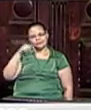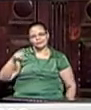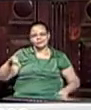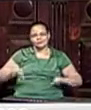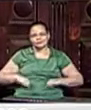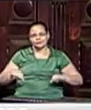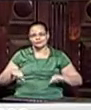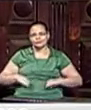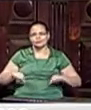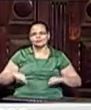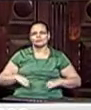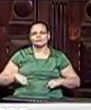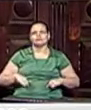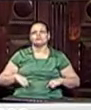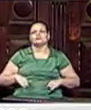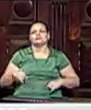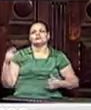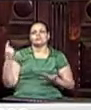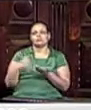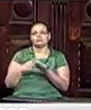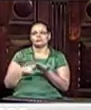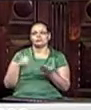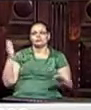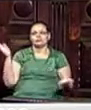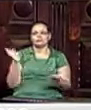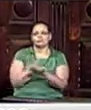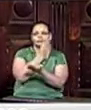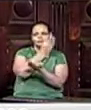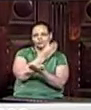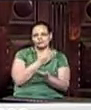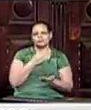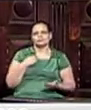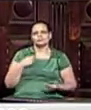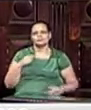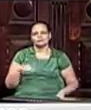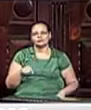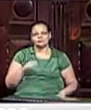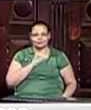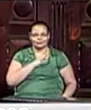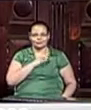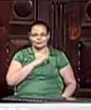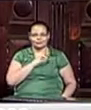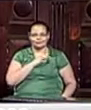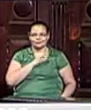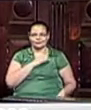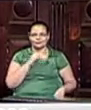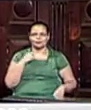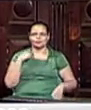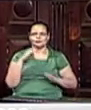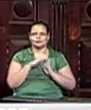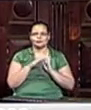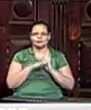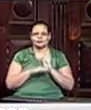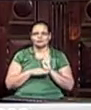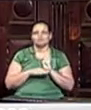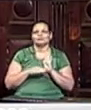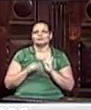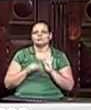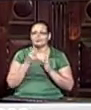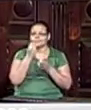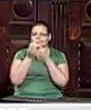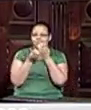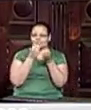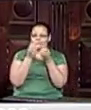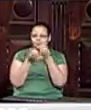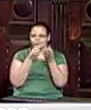sofreu o impeachment sob o pretexto das pedaladas fiscais. E aí, numa fase em que também as denúncias